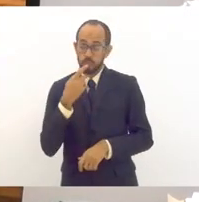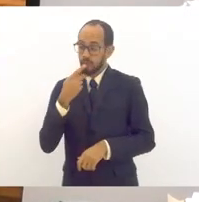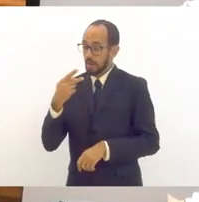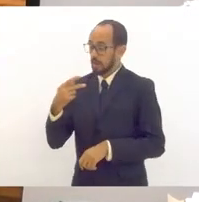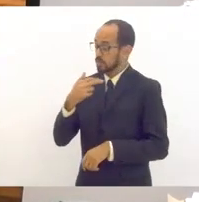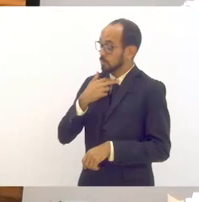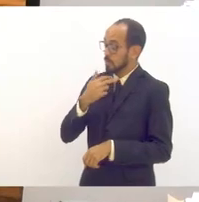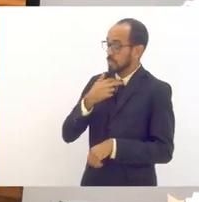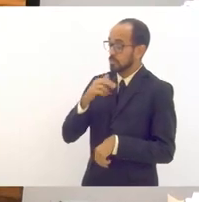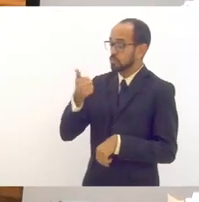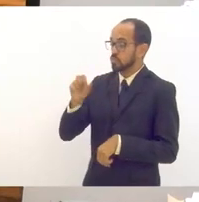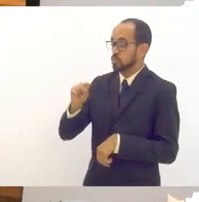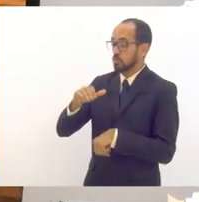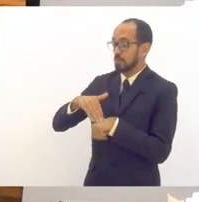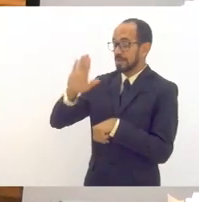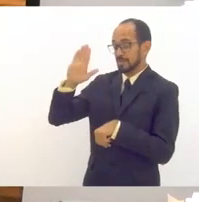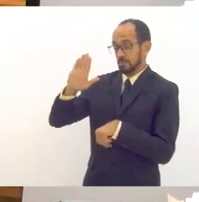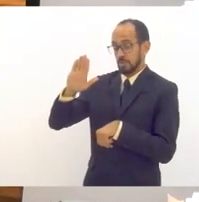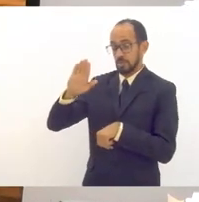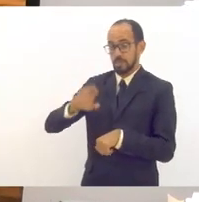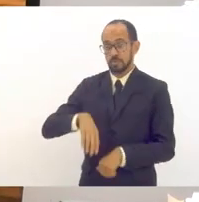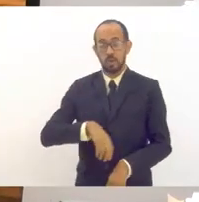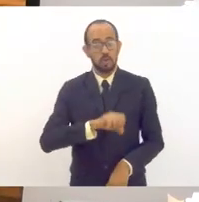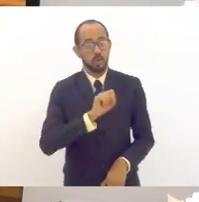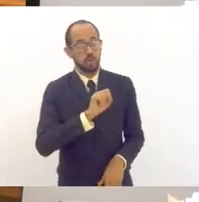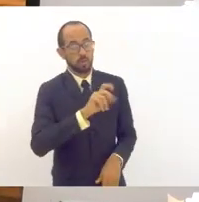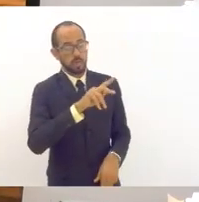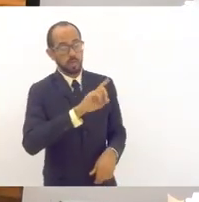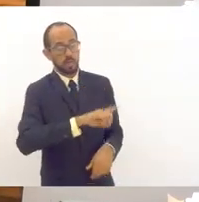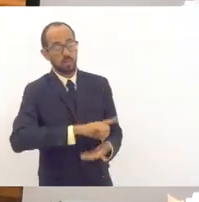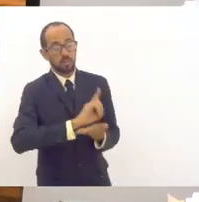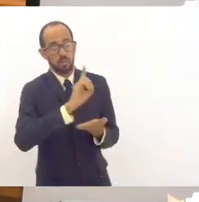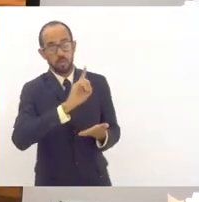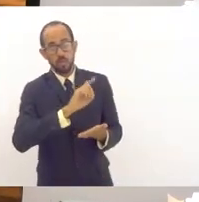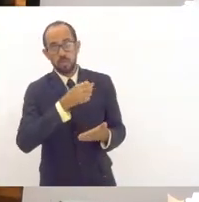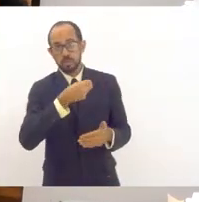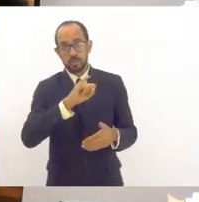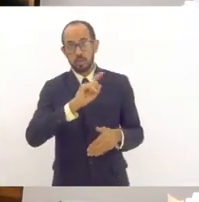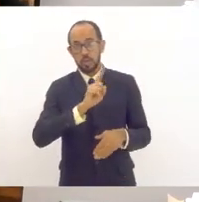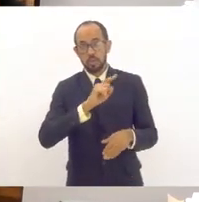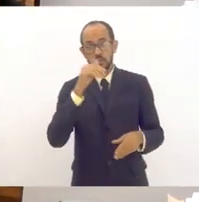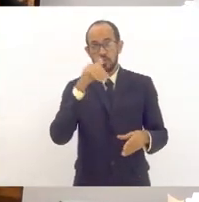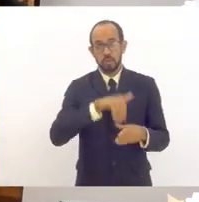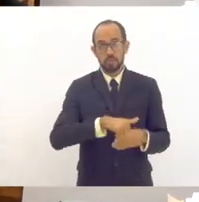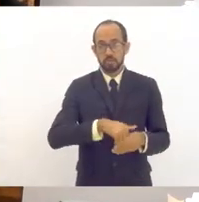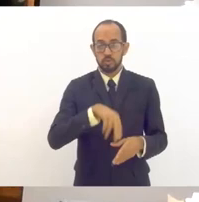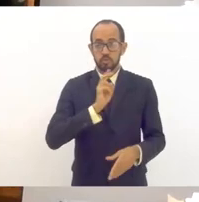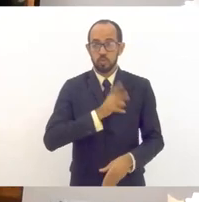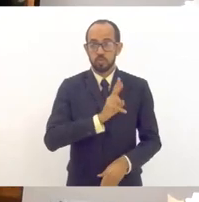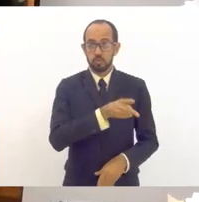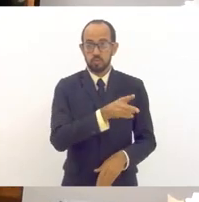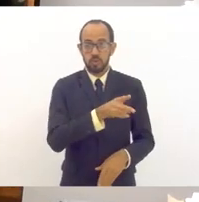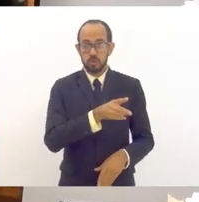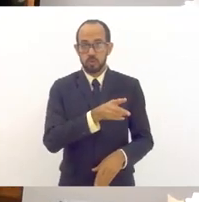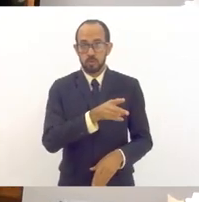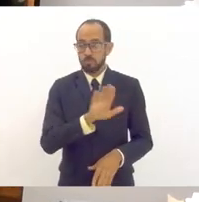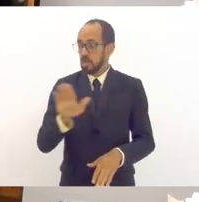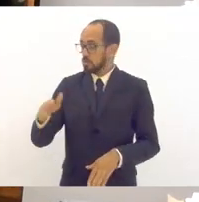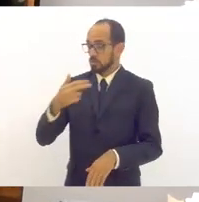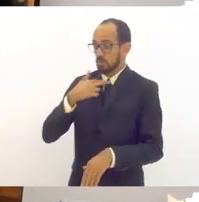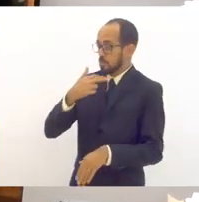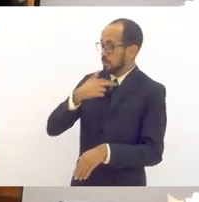a gente tá falando aqui de que se a gente não tem esse olhar isso vai ficar assim vai ficar muito tempo mas nós não podemos dizer